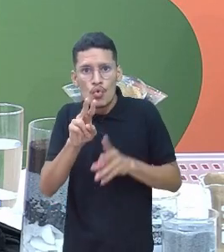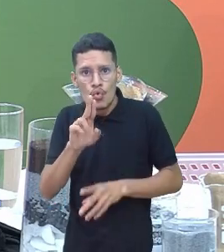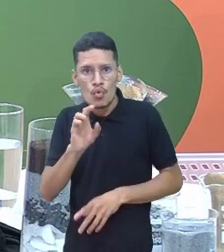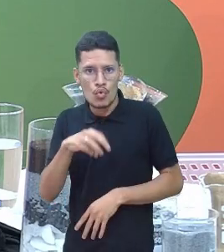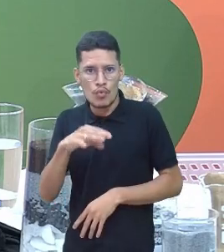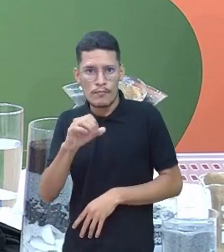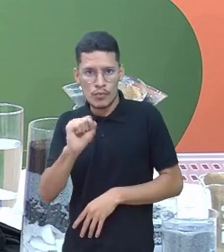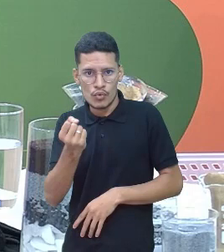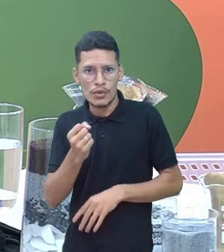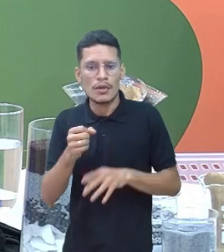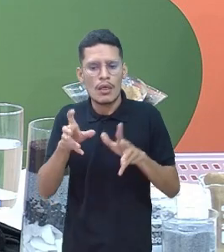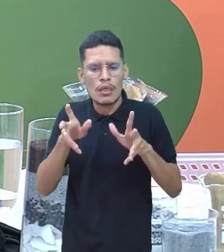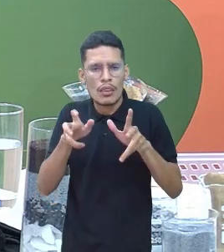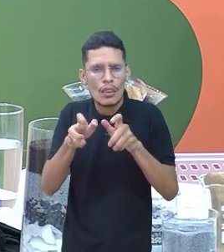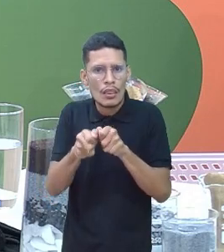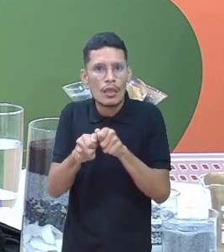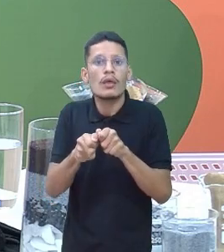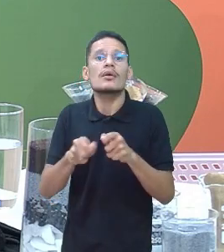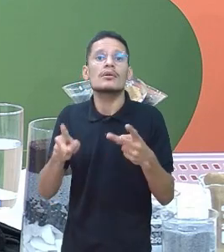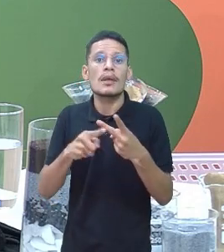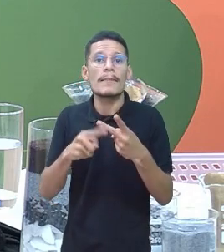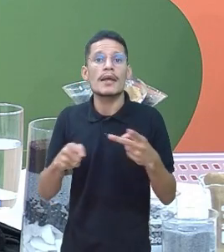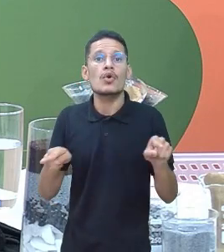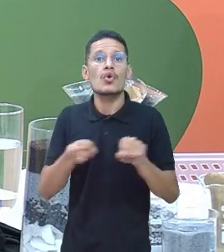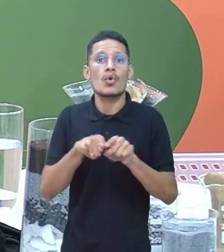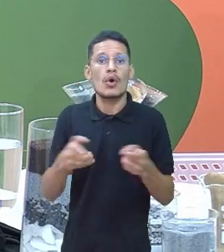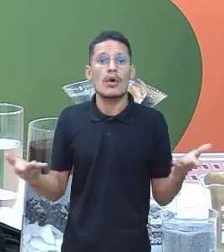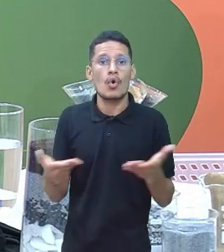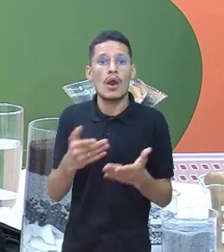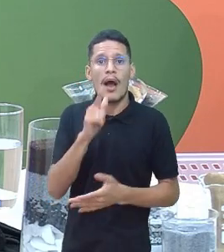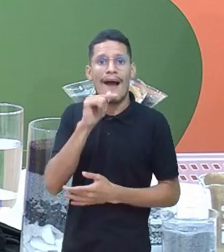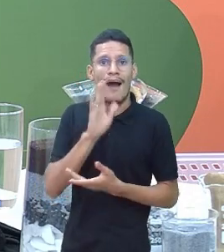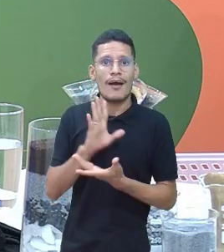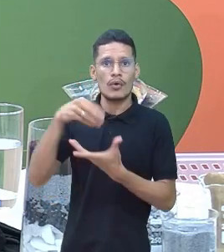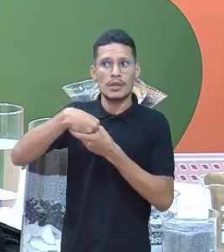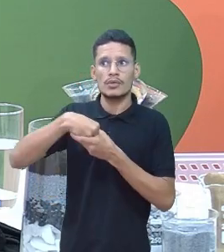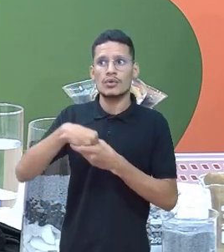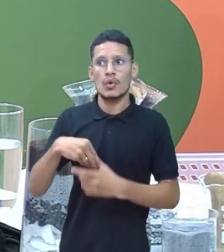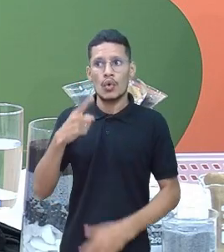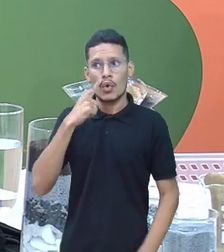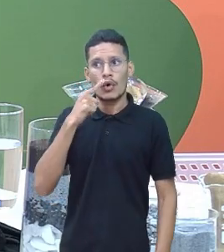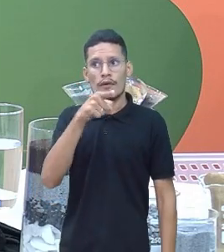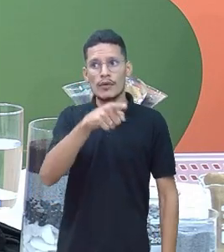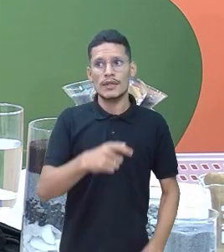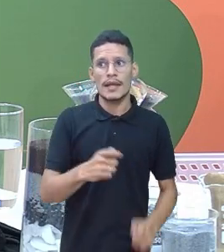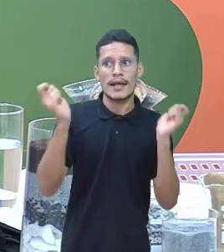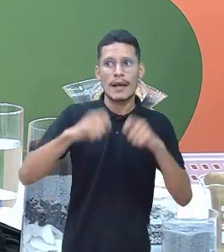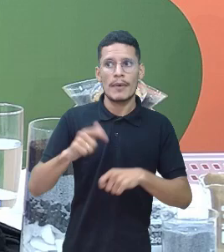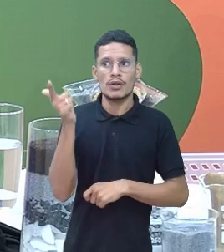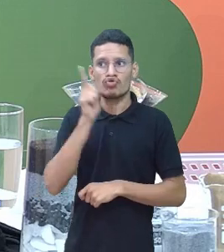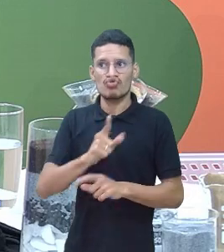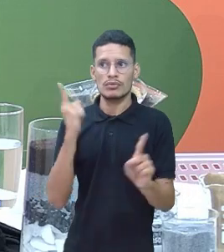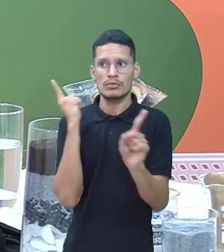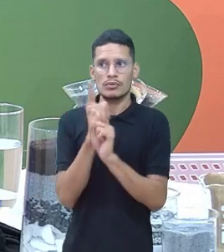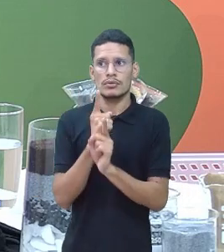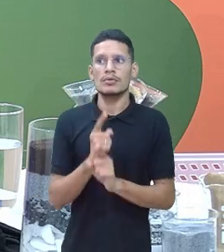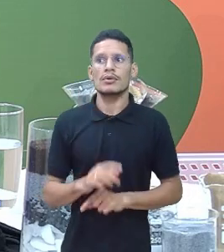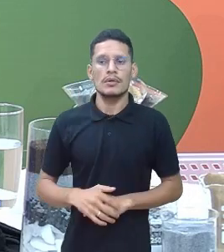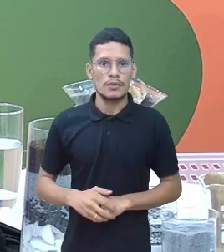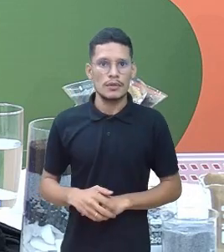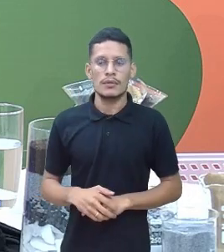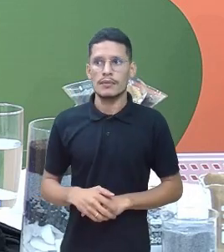humus seco, e agora do humus molhado? Não vou colocar mais para ficar bem fácil da gente observar. Eu vou virar